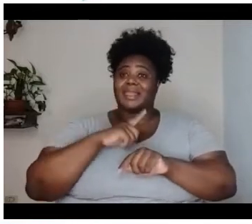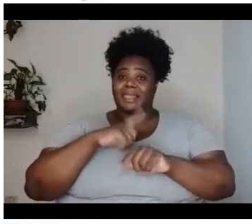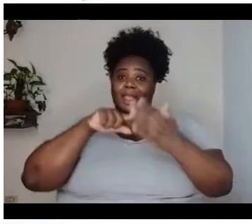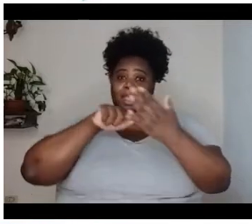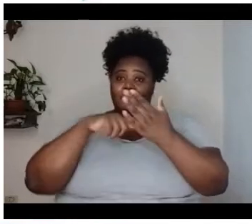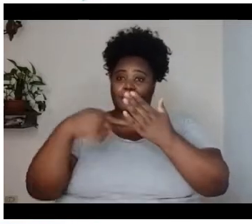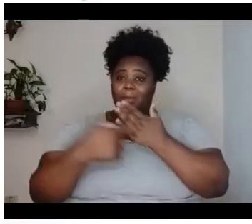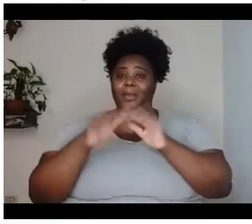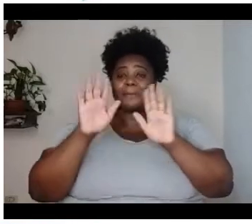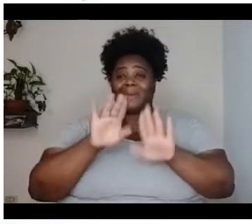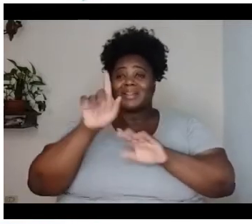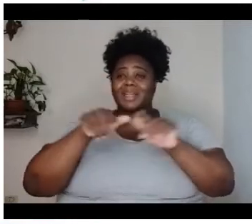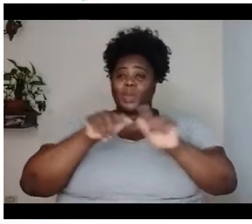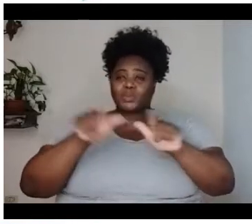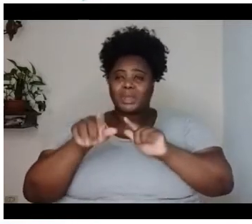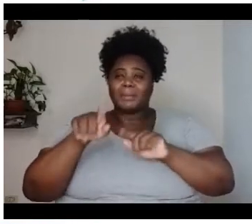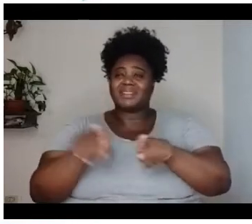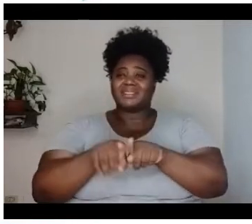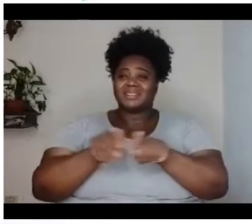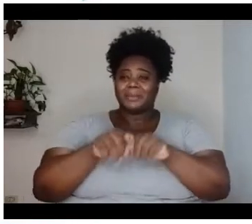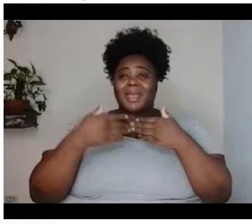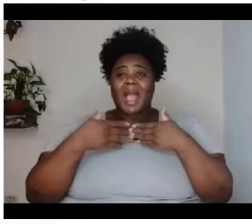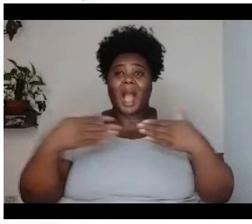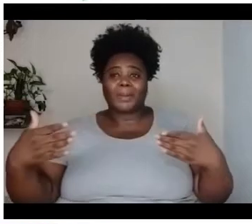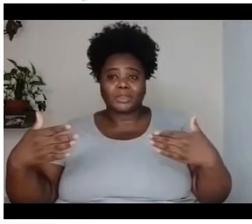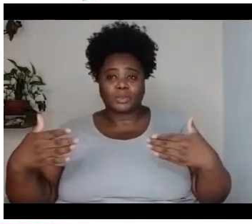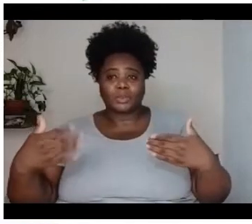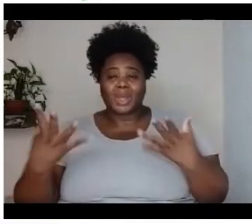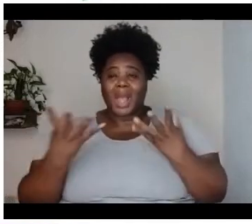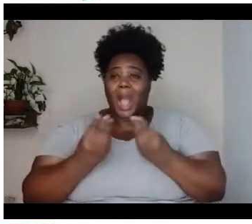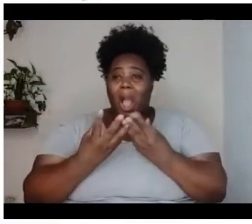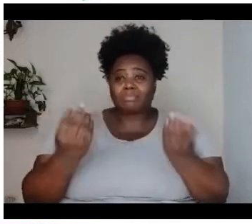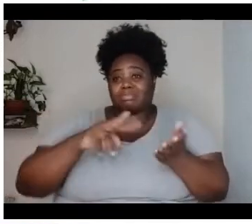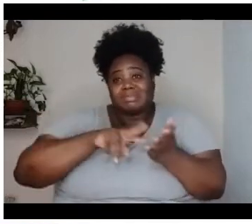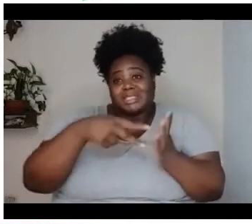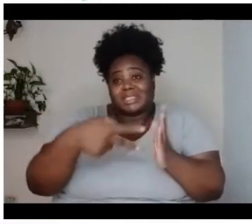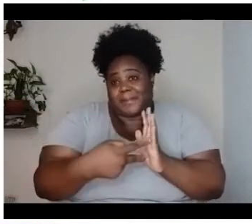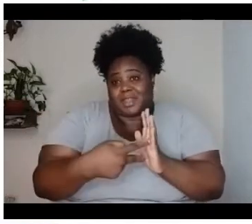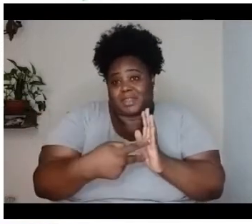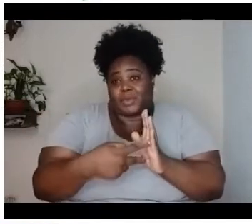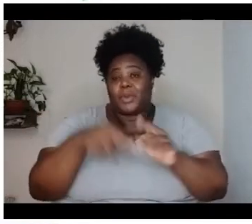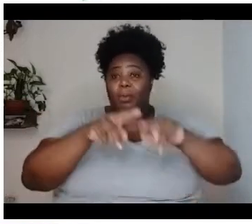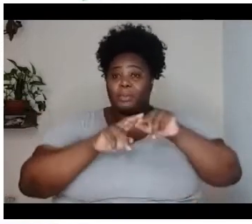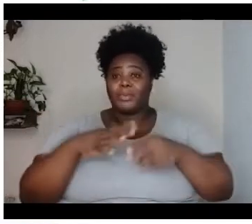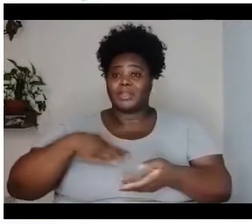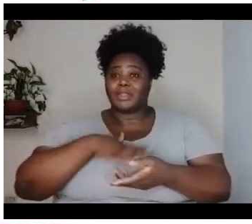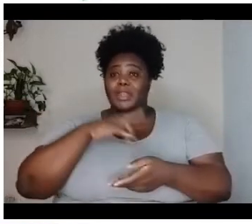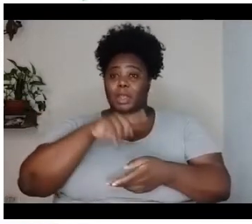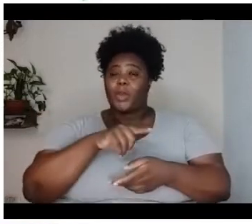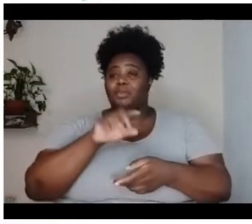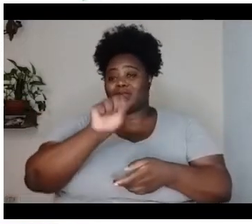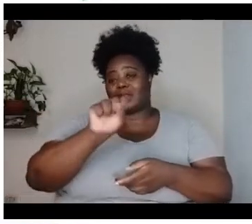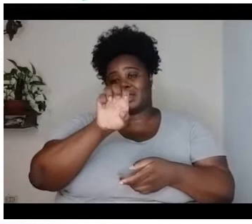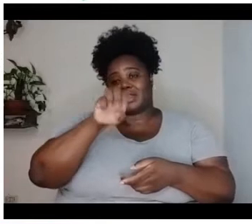ele é um trabalho também aberto a múltiplas interpretações, e aí por isso que eu gosto da semiótica, né?